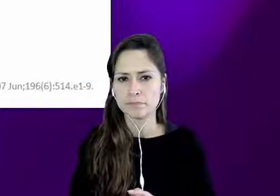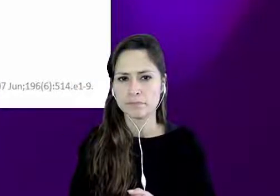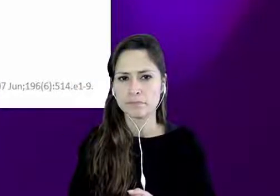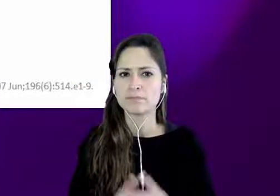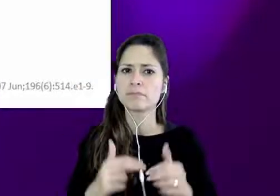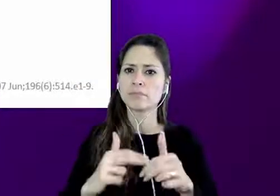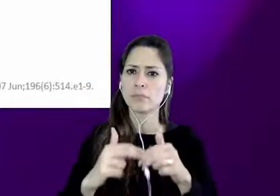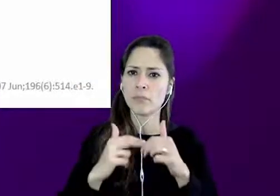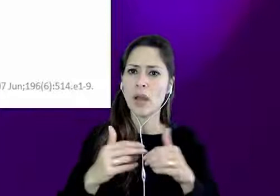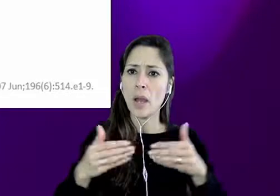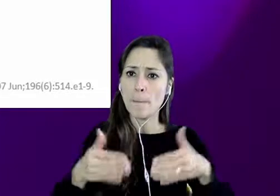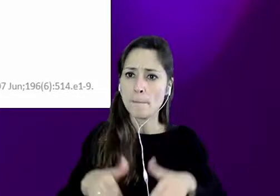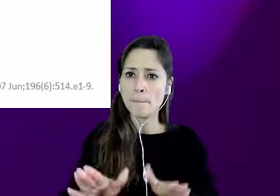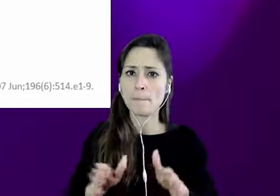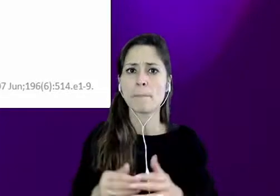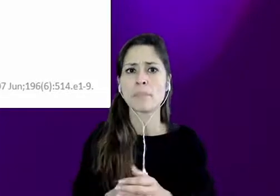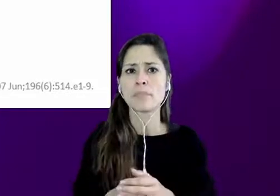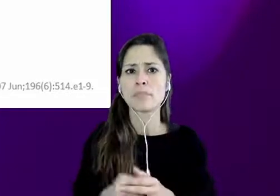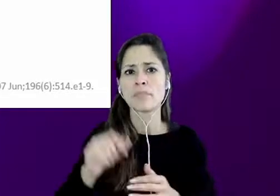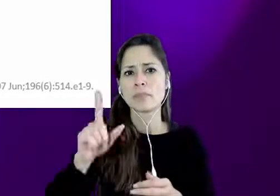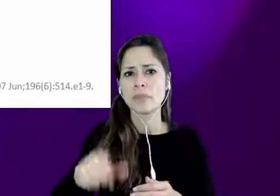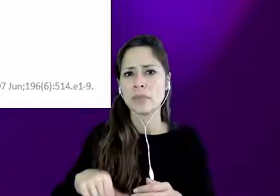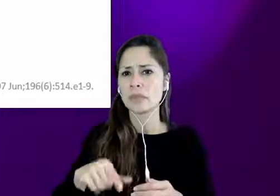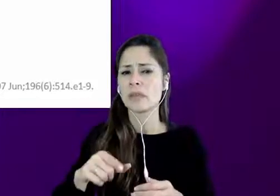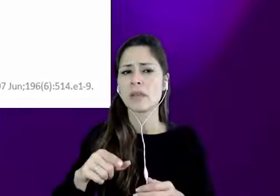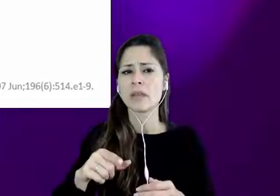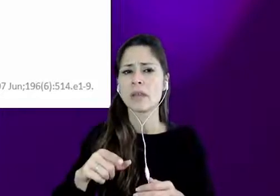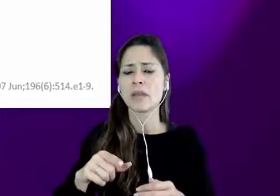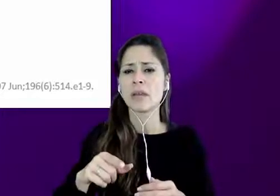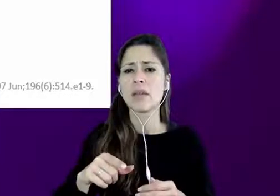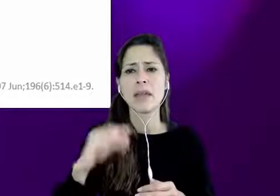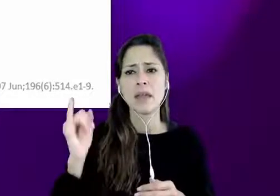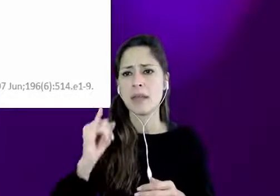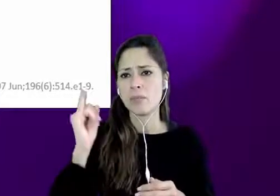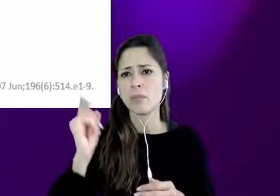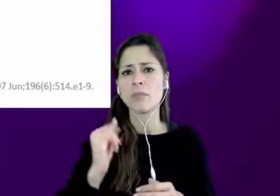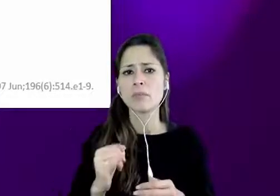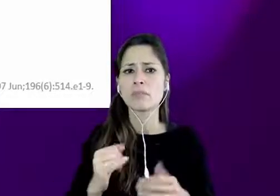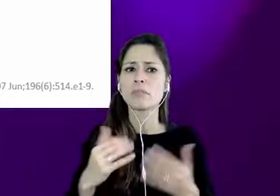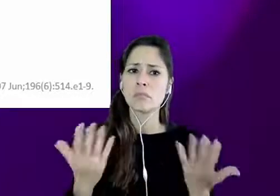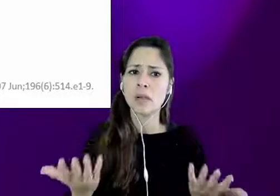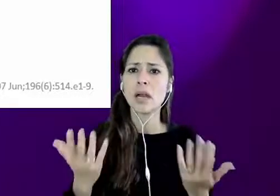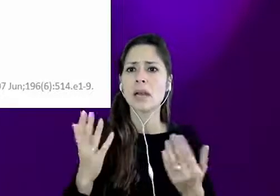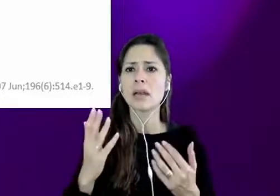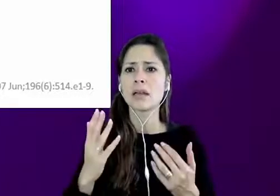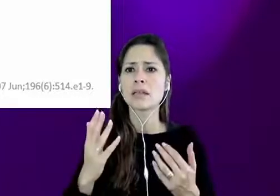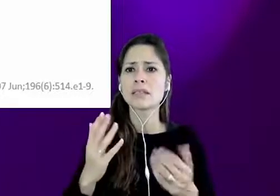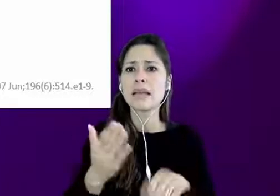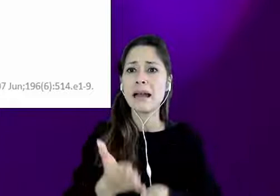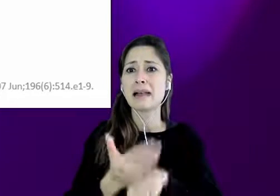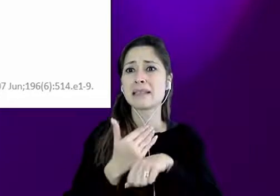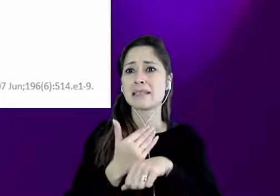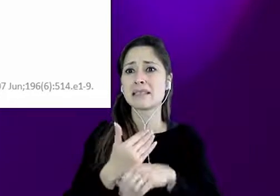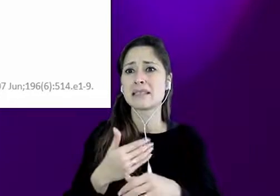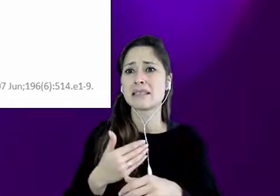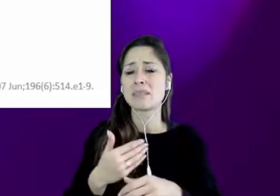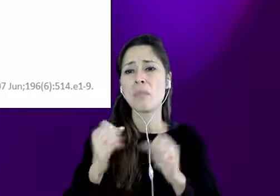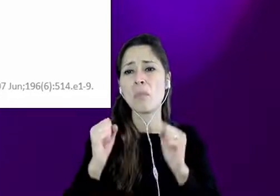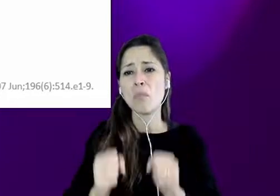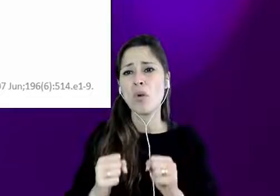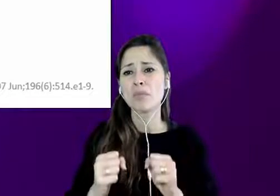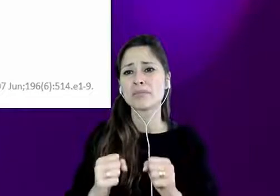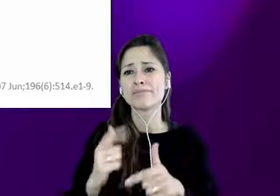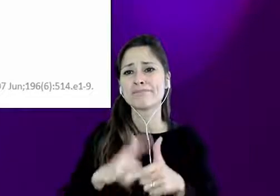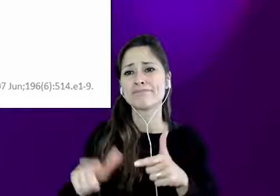o parto é realmente a conduta ideal. Mas, obviamente, quando estamos na prematuridade, isso causa um impacto muito grande